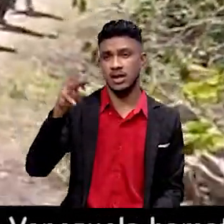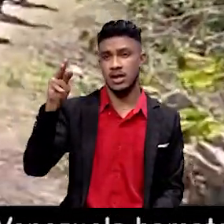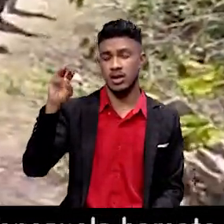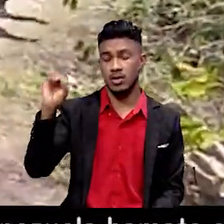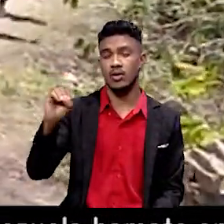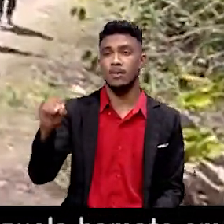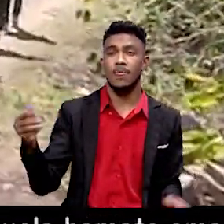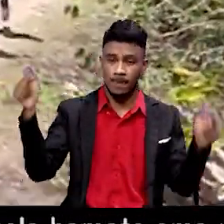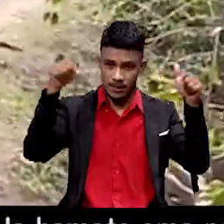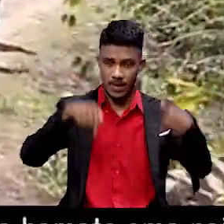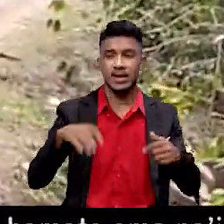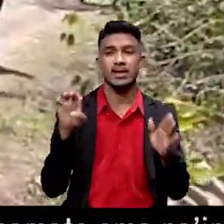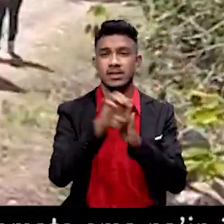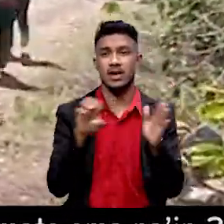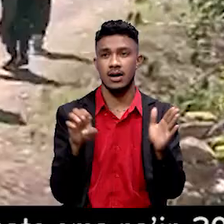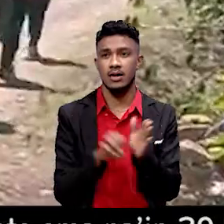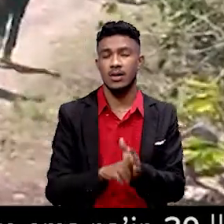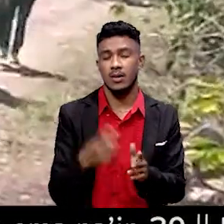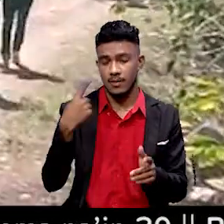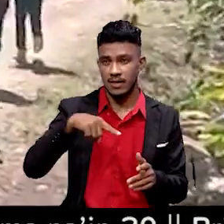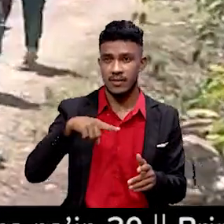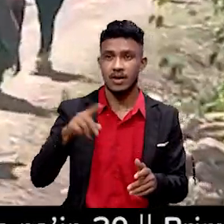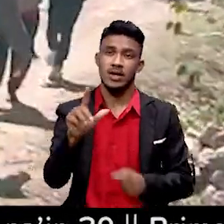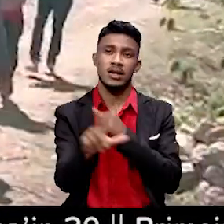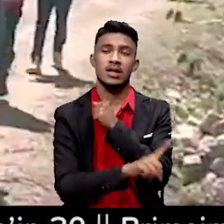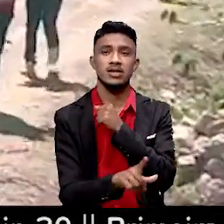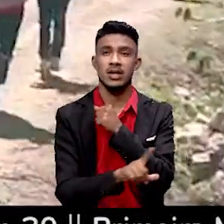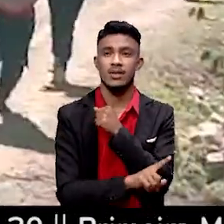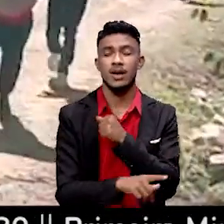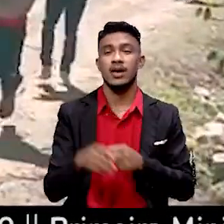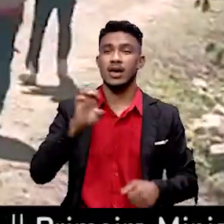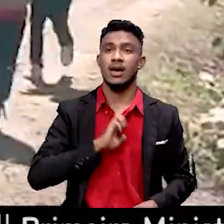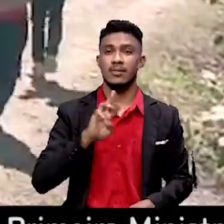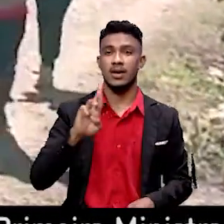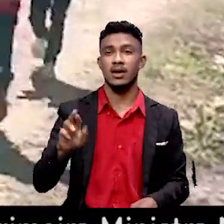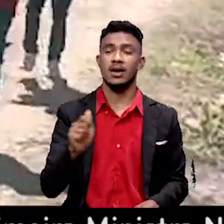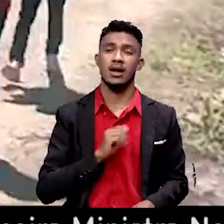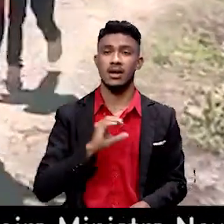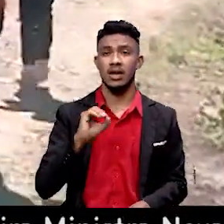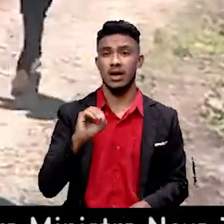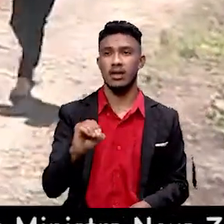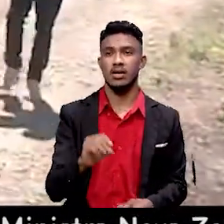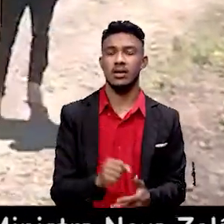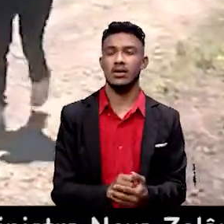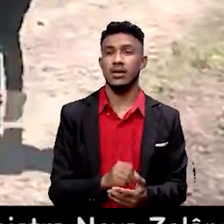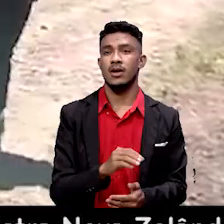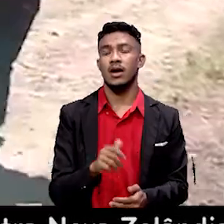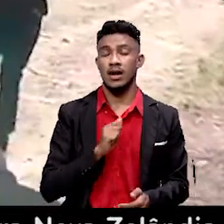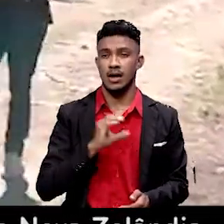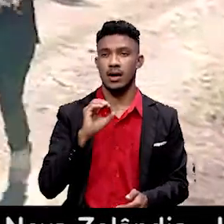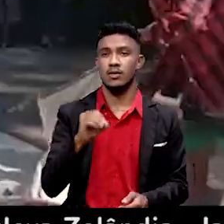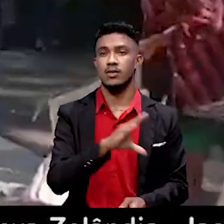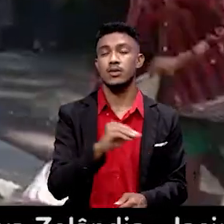Hakatliu, e tem o estado de Baliu Fali, Likisa, Baliu Fali Armera, Baliu Fali Anonomogue, Ainaro,